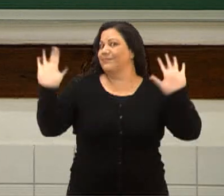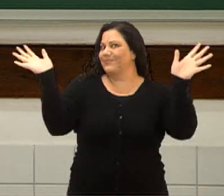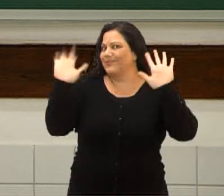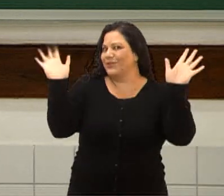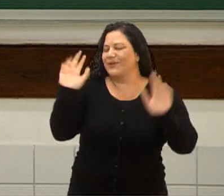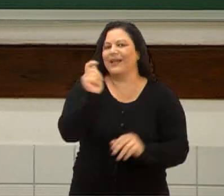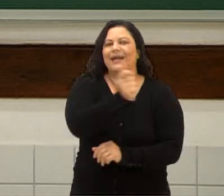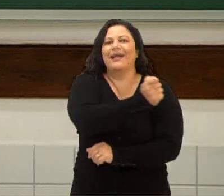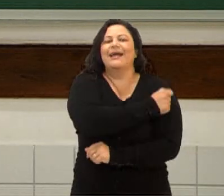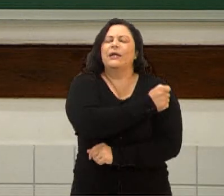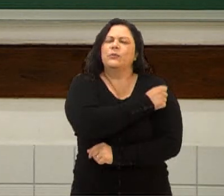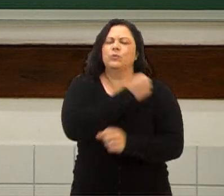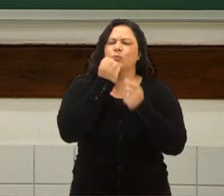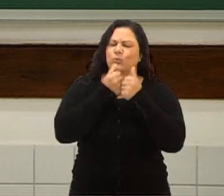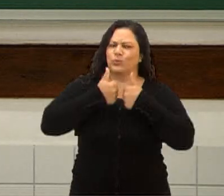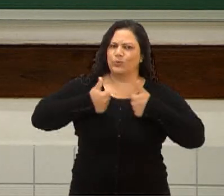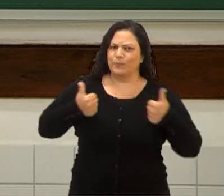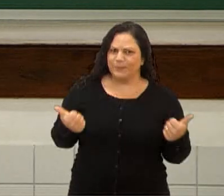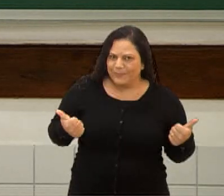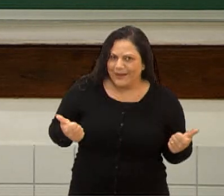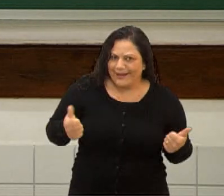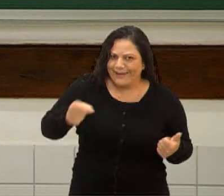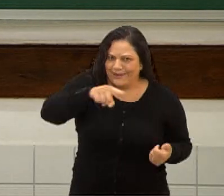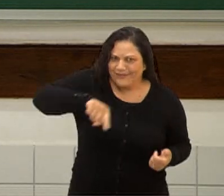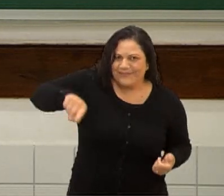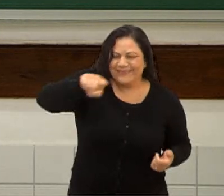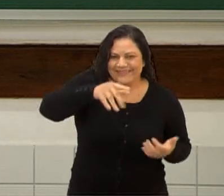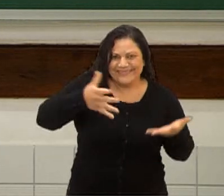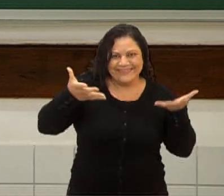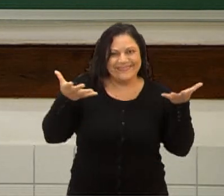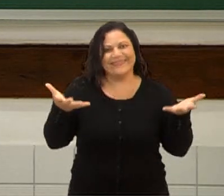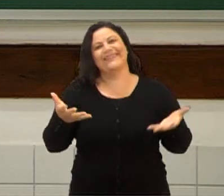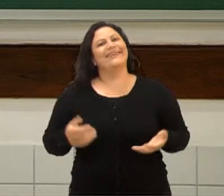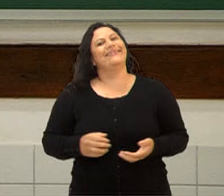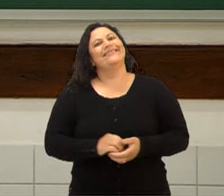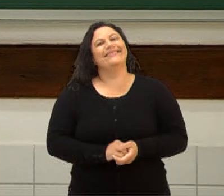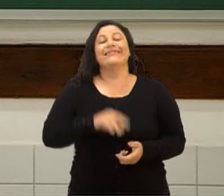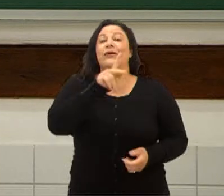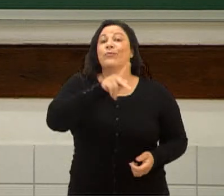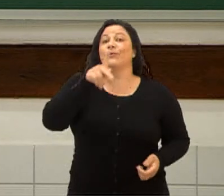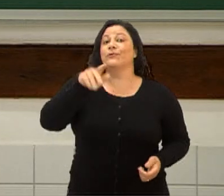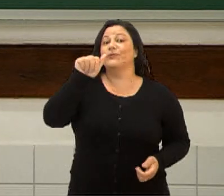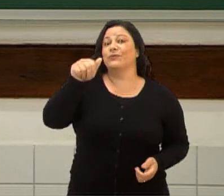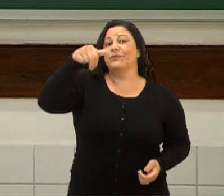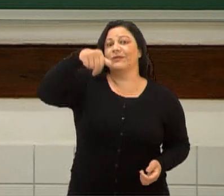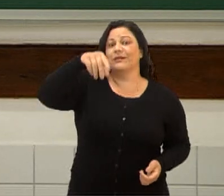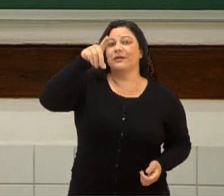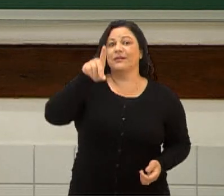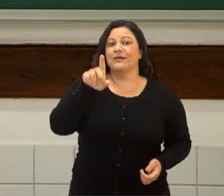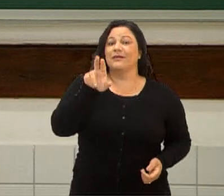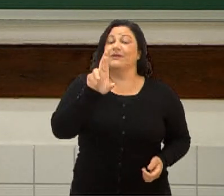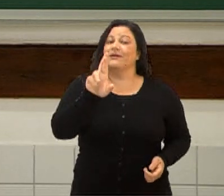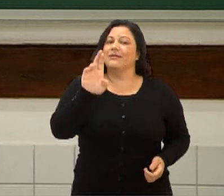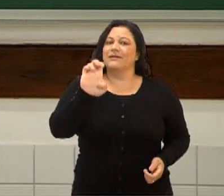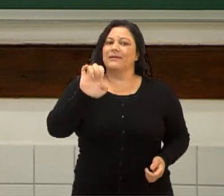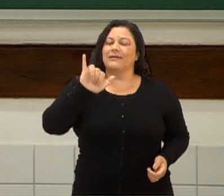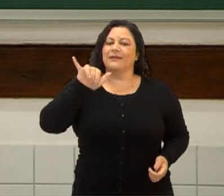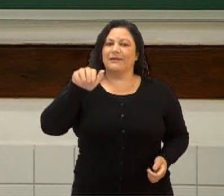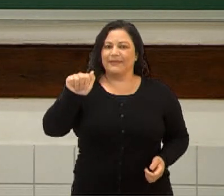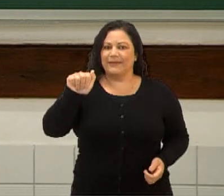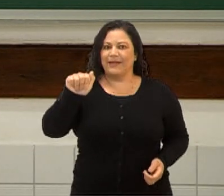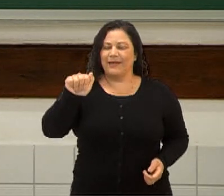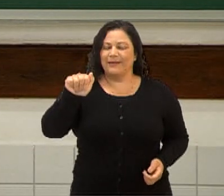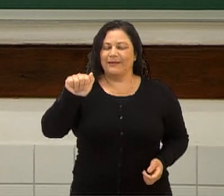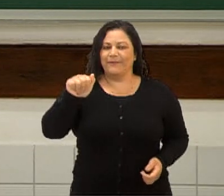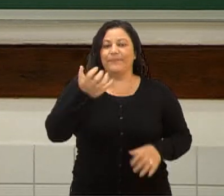Hello students, how are you? Tudo bem com vocês, galera? I'm Teacher Andrea and I'm your English teacher and